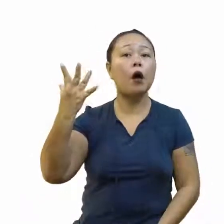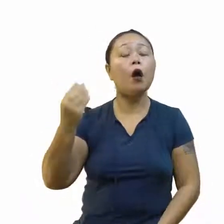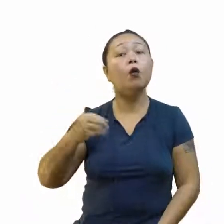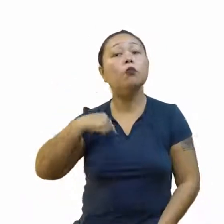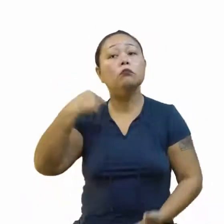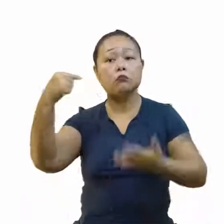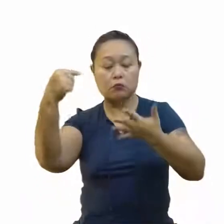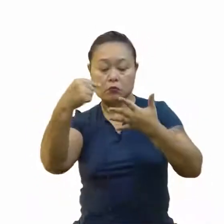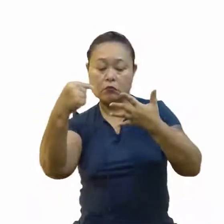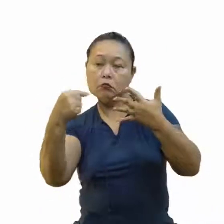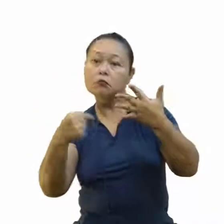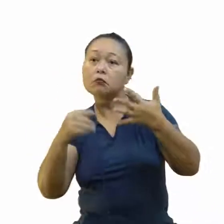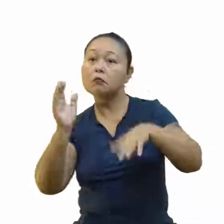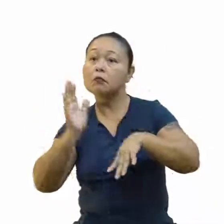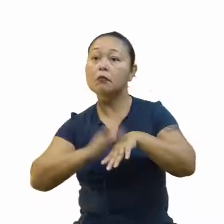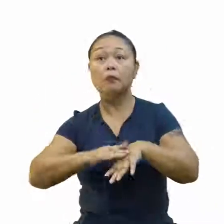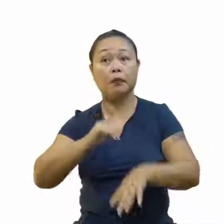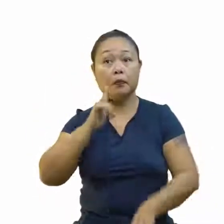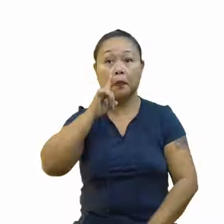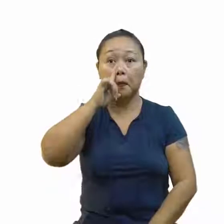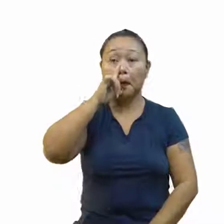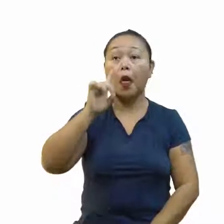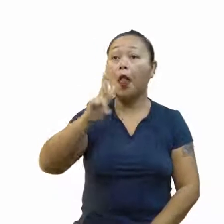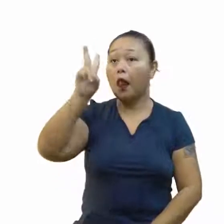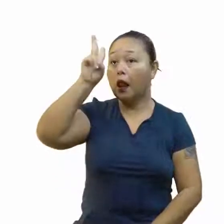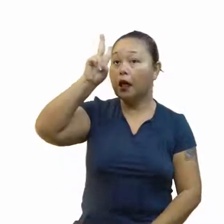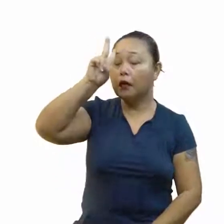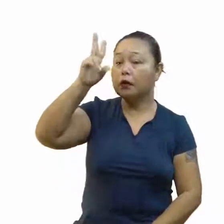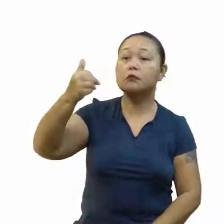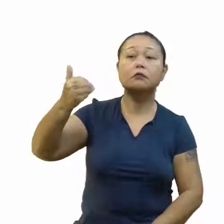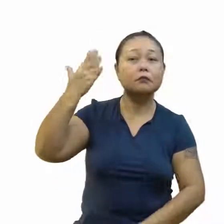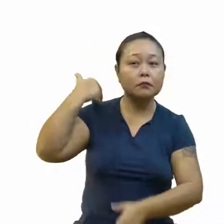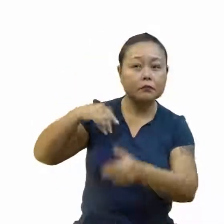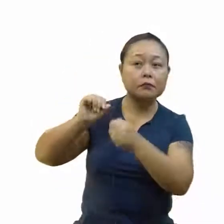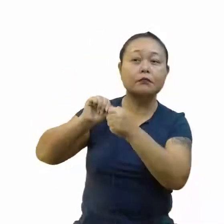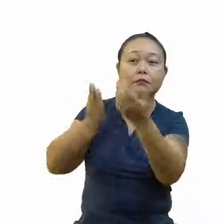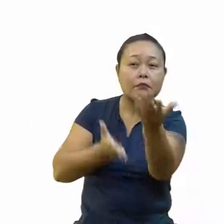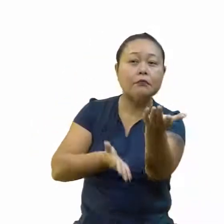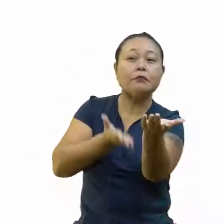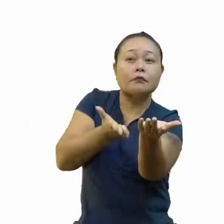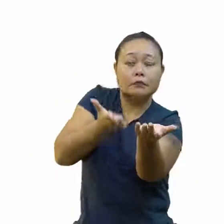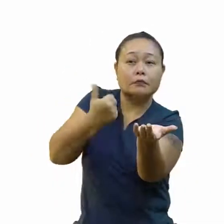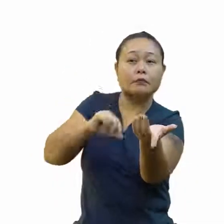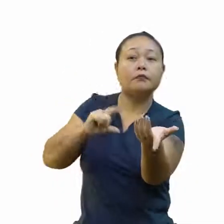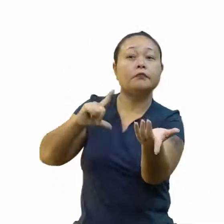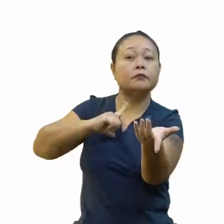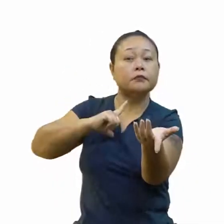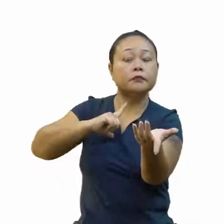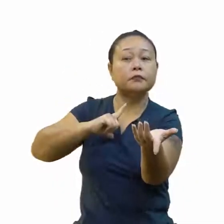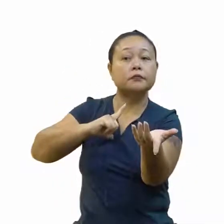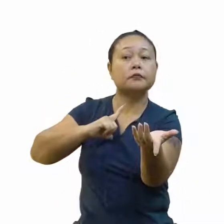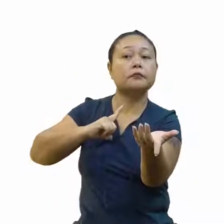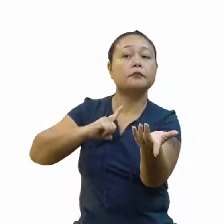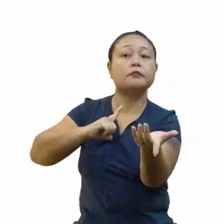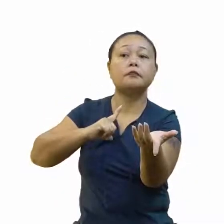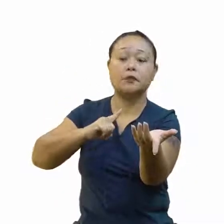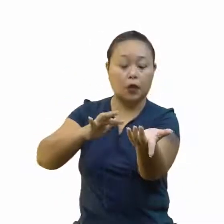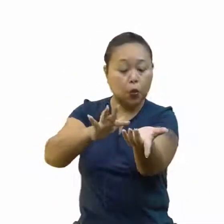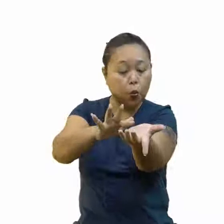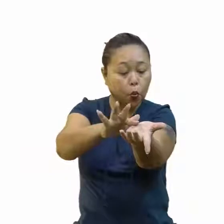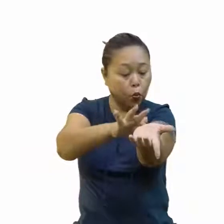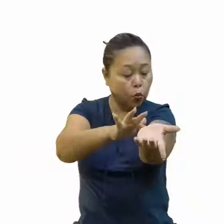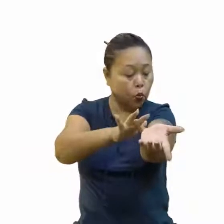os fatores de risco. Lembra que eu mencionei lá na hipertensão arterial, que eu tenho lá a artéria e